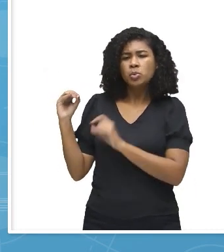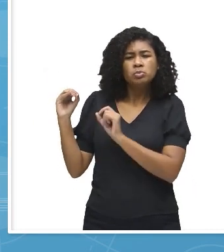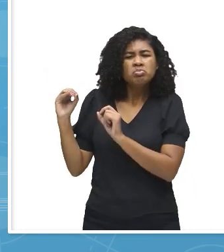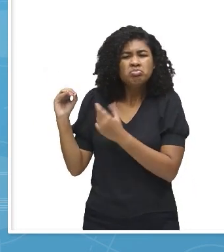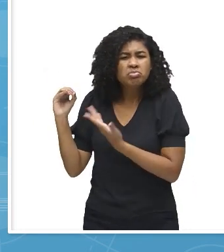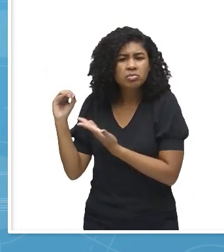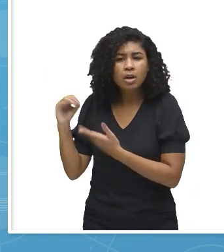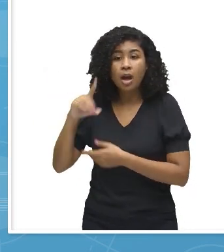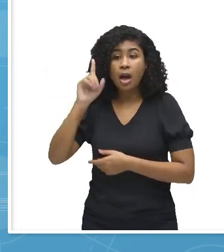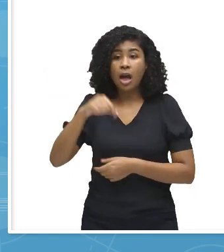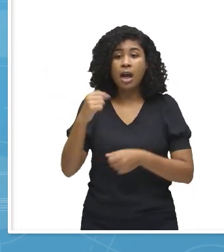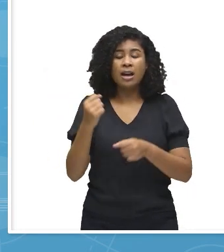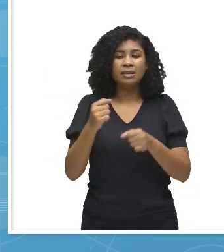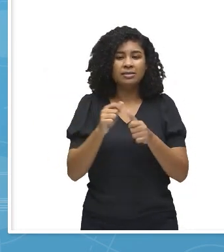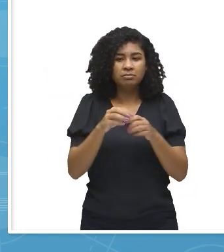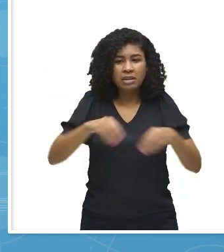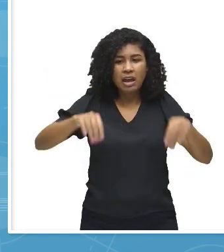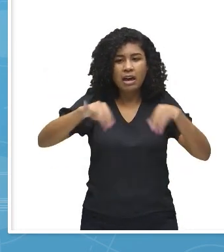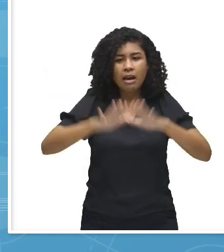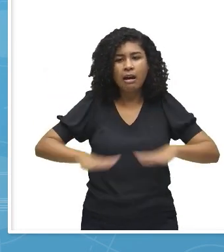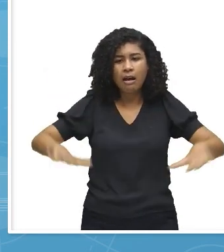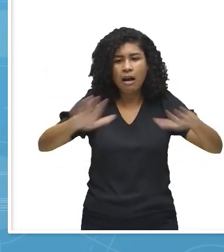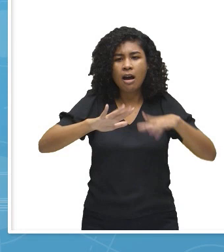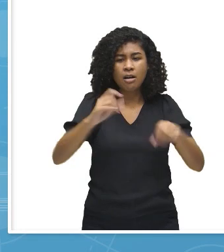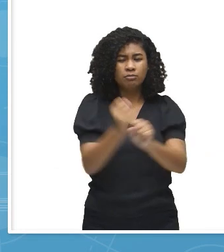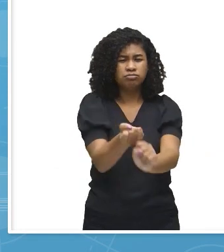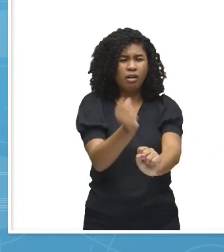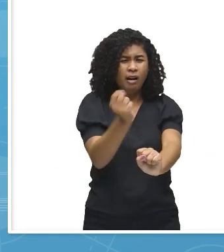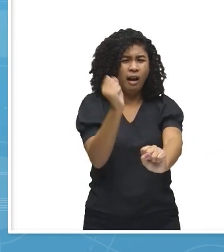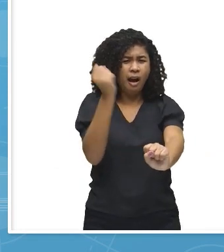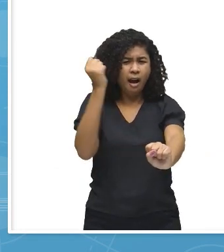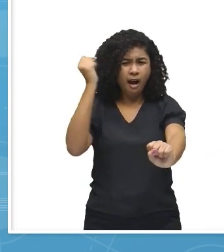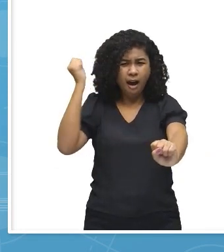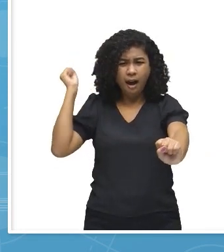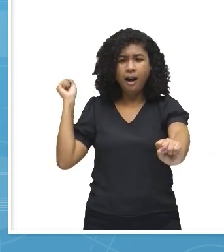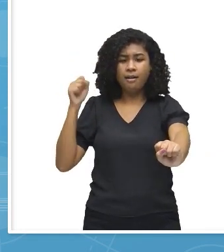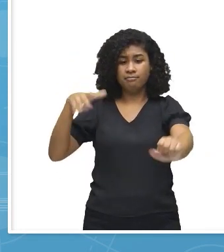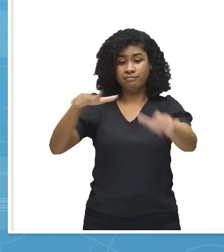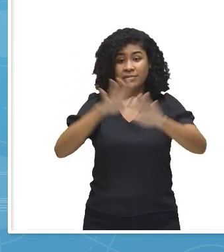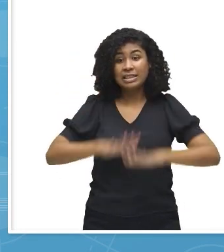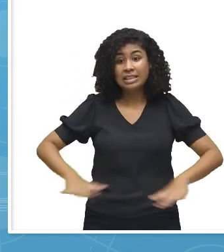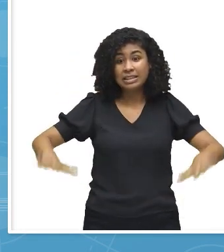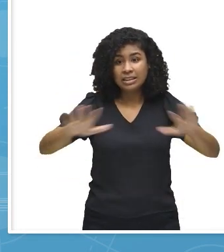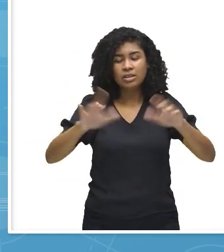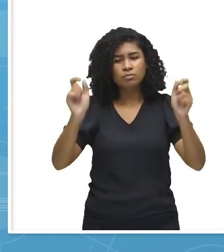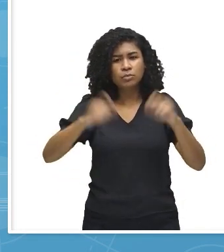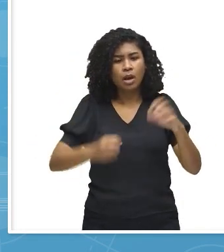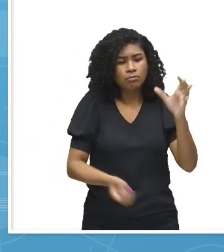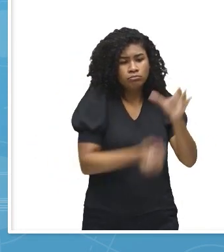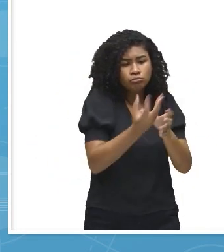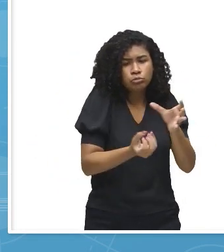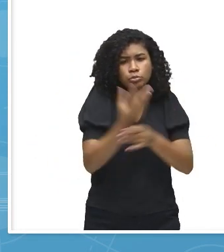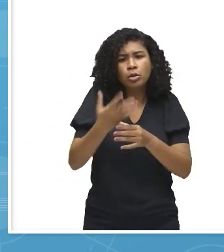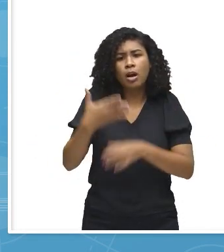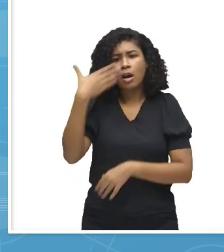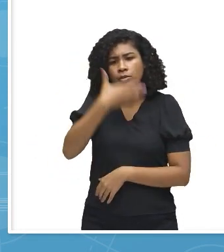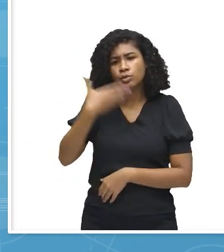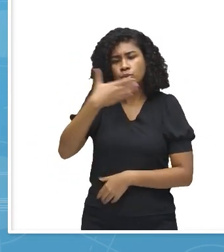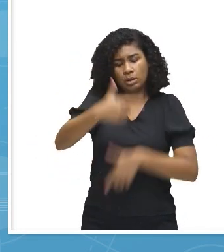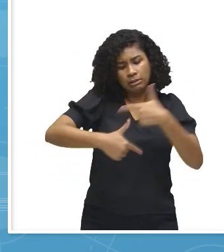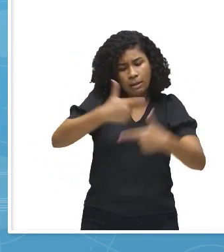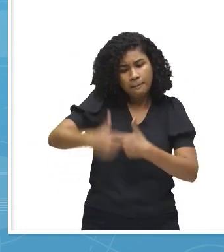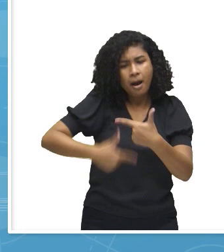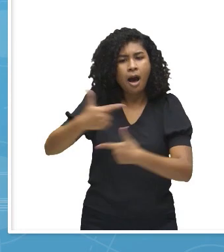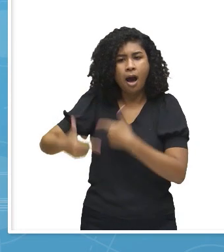grandes dimensões, né, que era praticado essa atividade econômica, né, do açúcar, depois a gente tem a atividade do